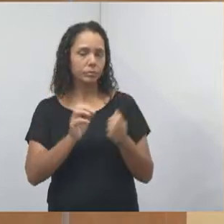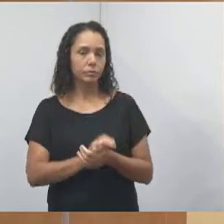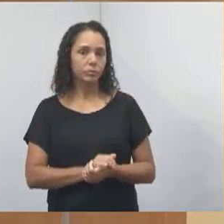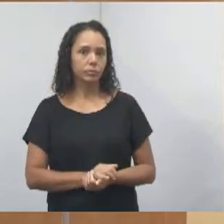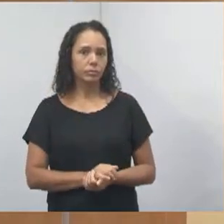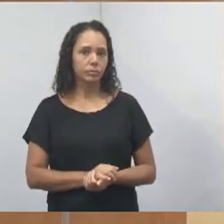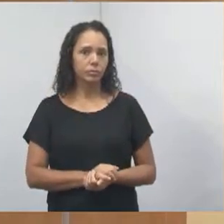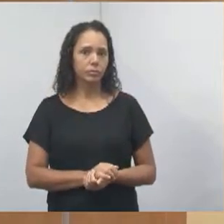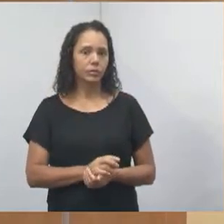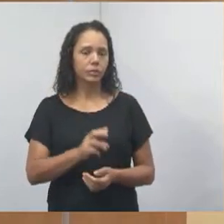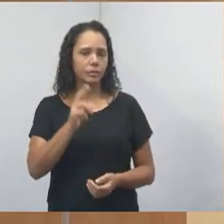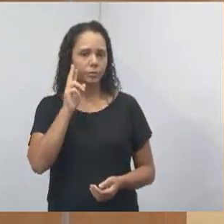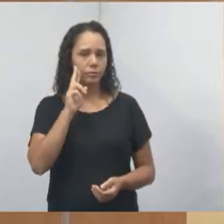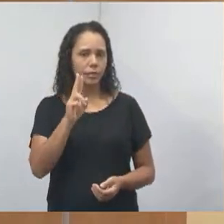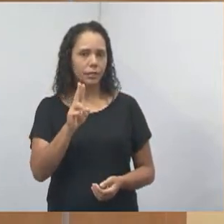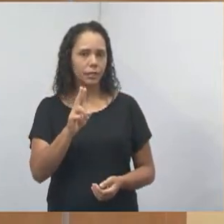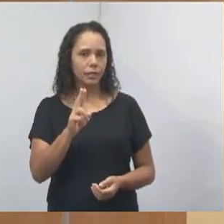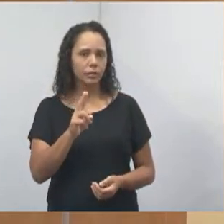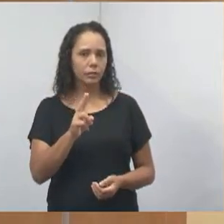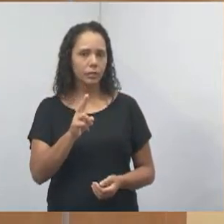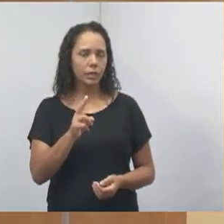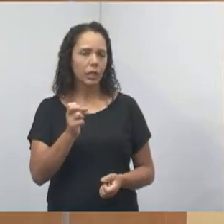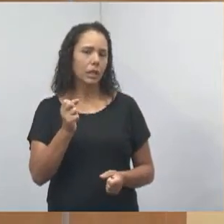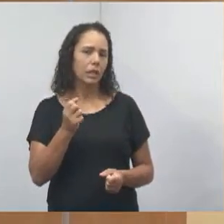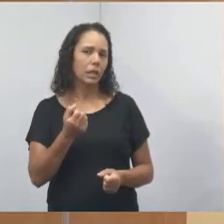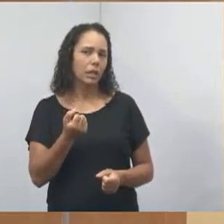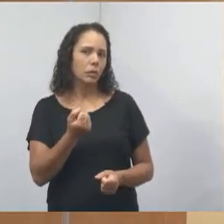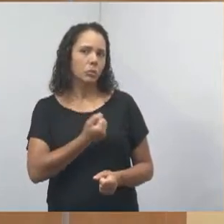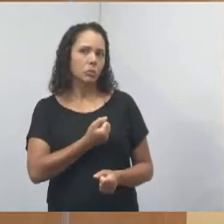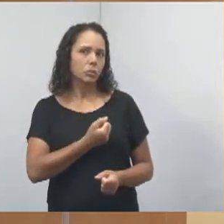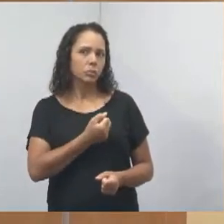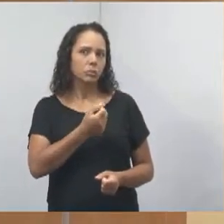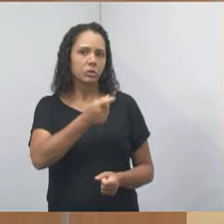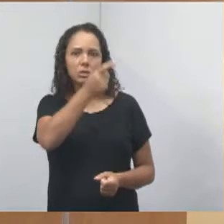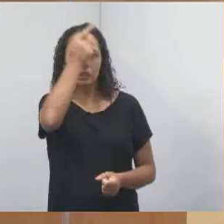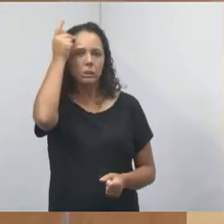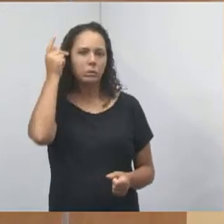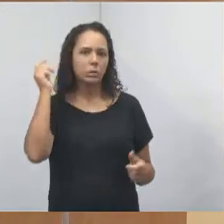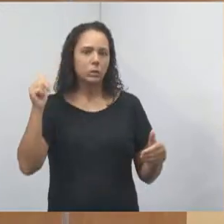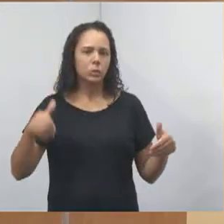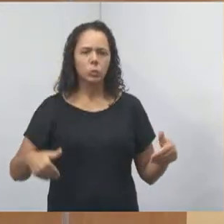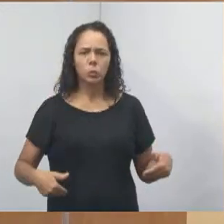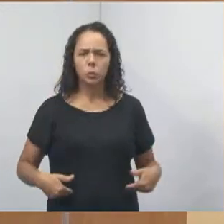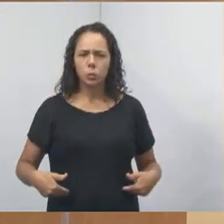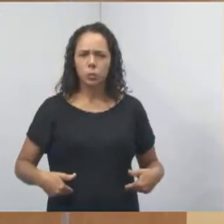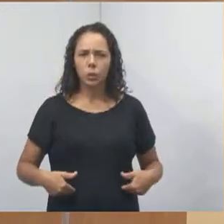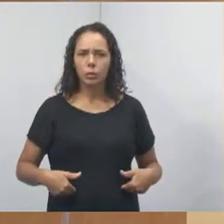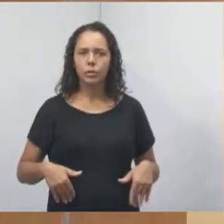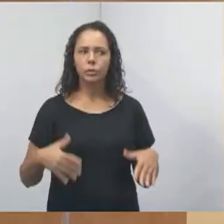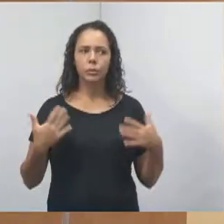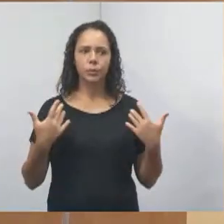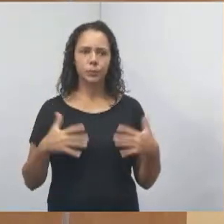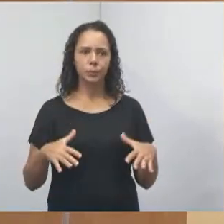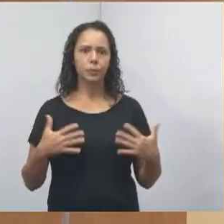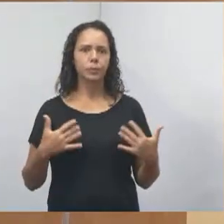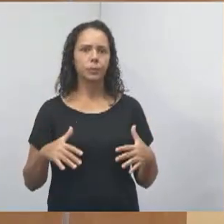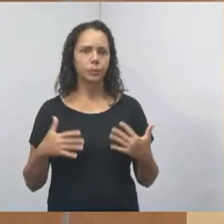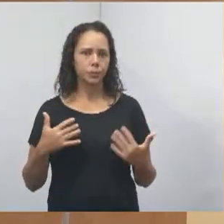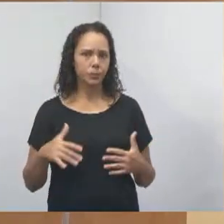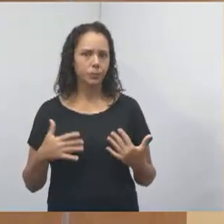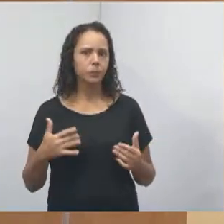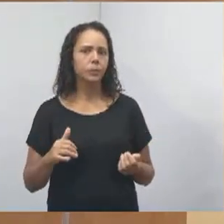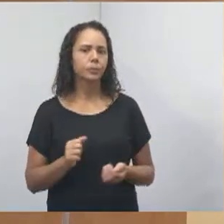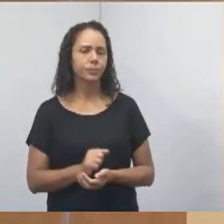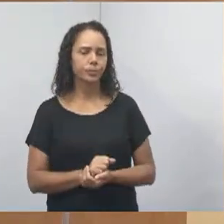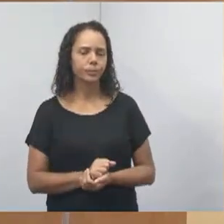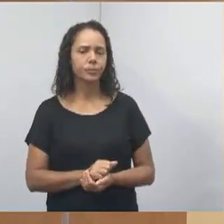olhando os números da fome, temos assim algo assustador. Por exemplo,